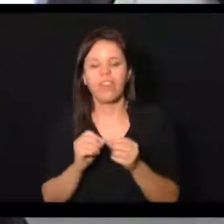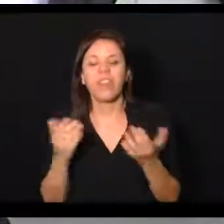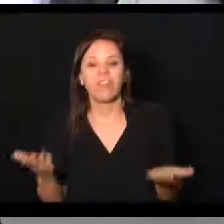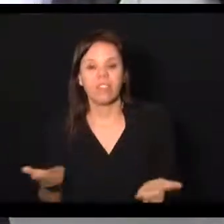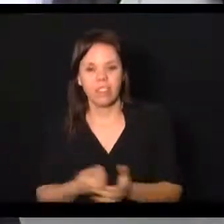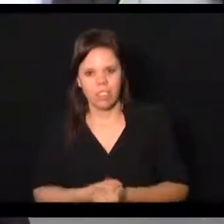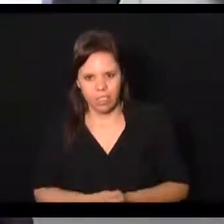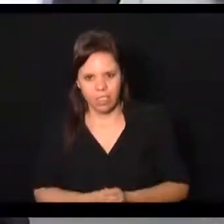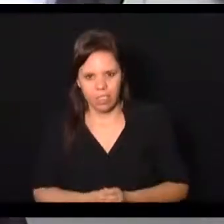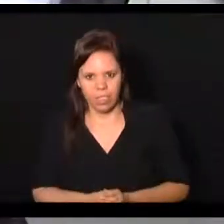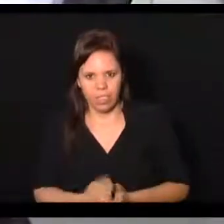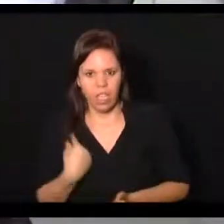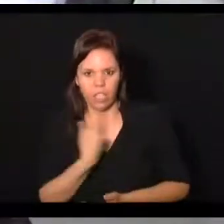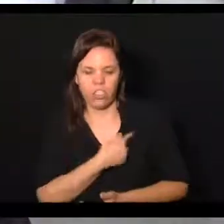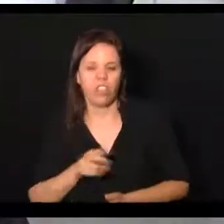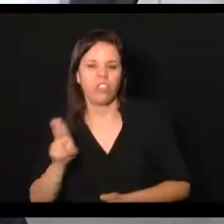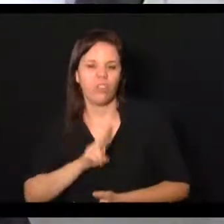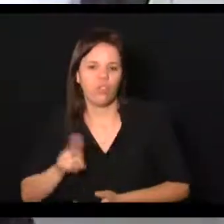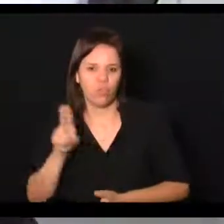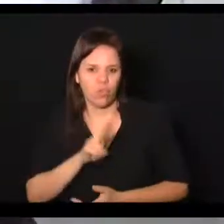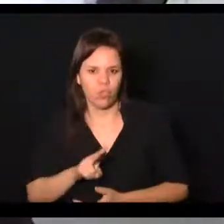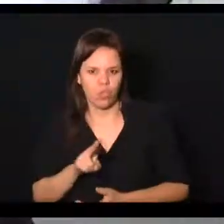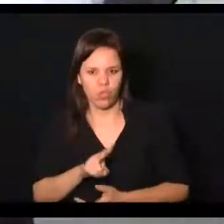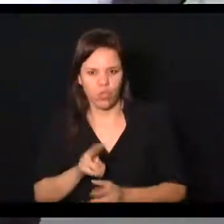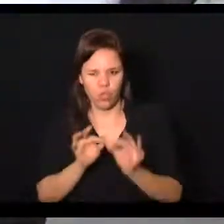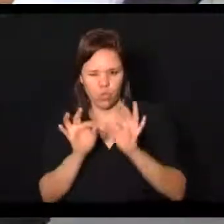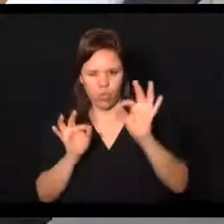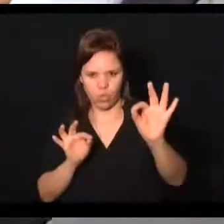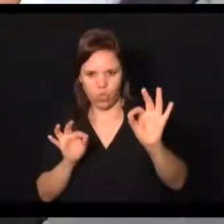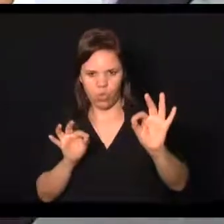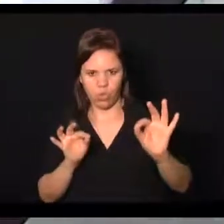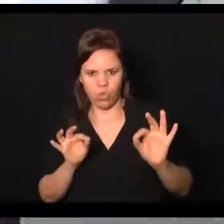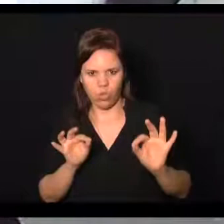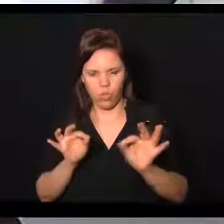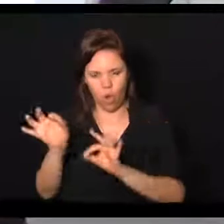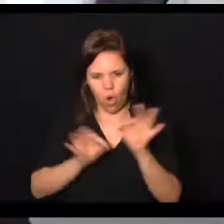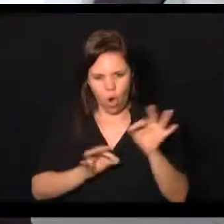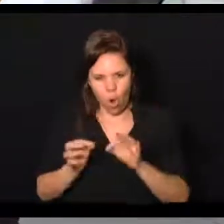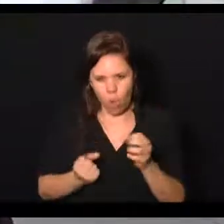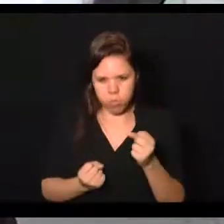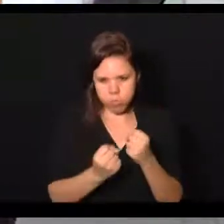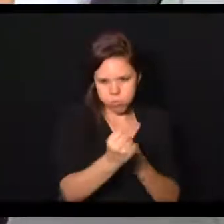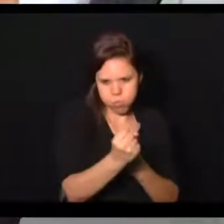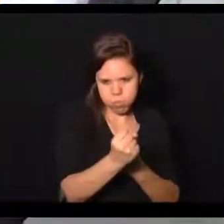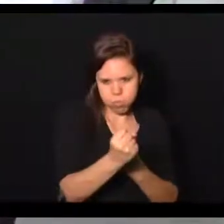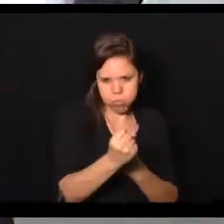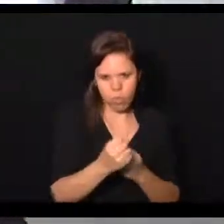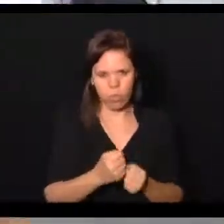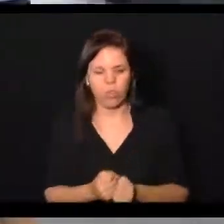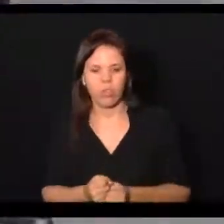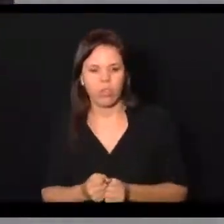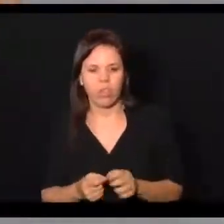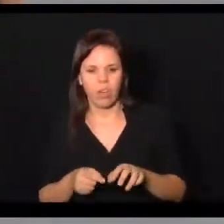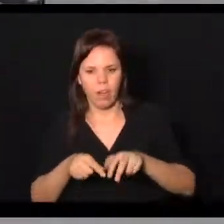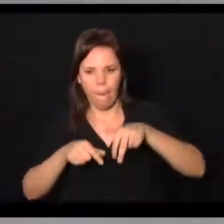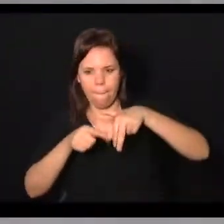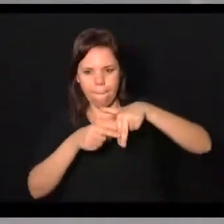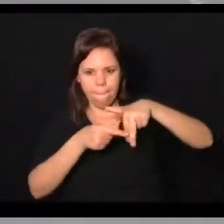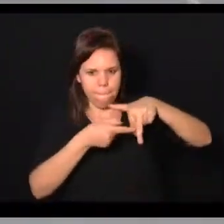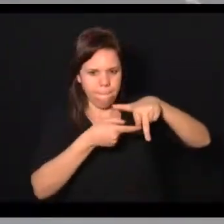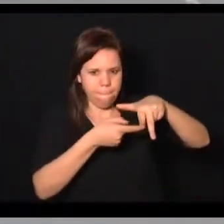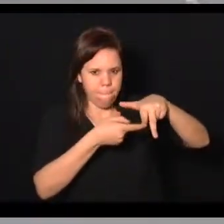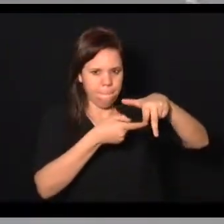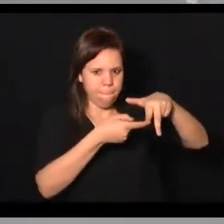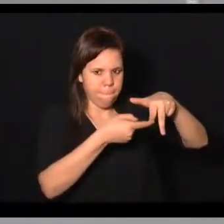A manopla a gente utiliza para pegar a noção de distância e corrigir a execução do golpe, tá? Então vamos lá, posição de combate, afasta o pé no sentido